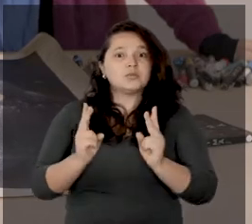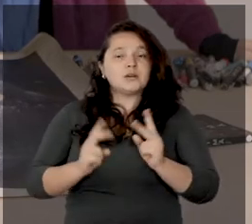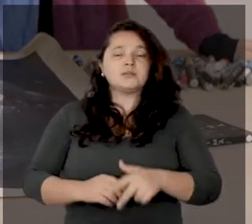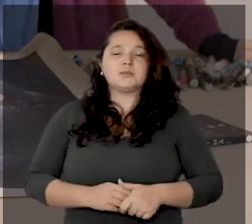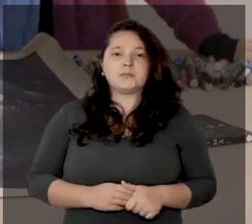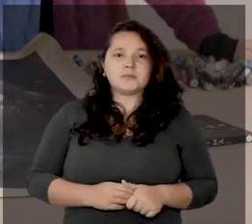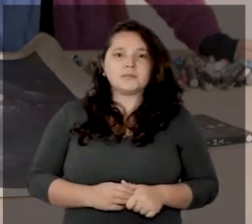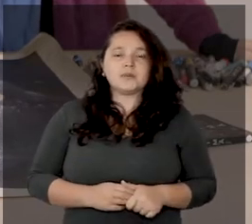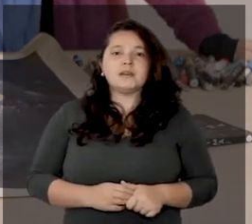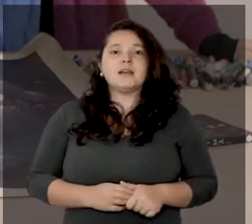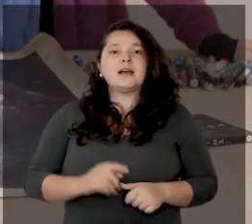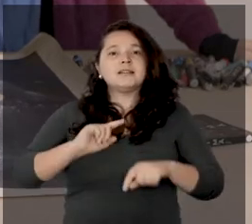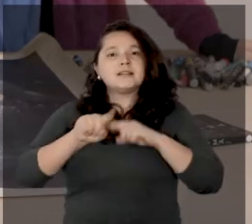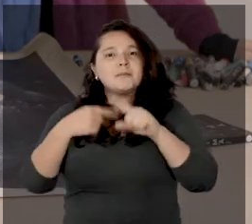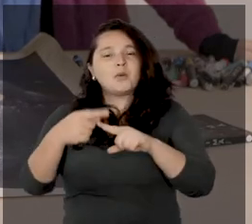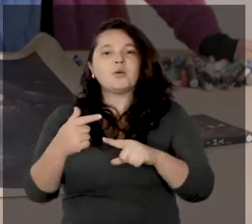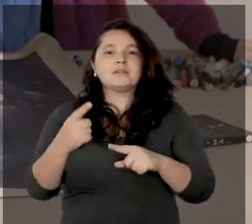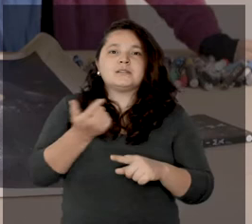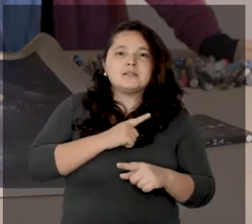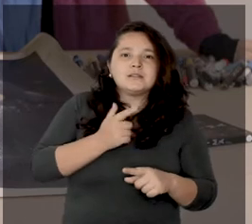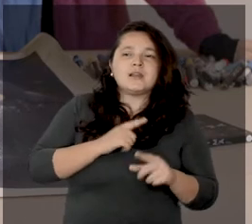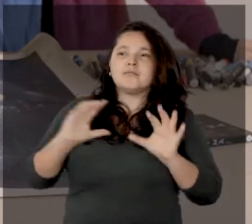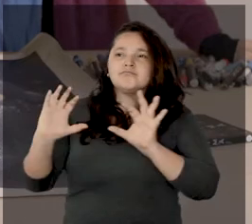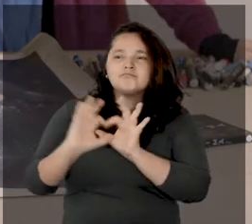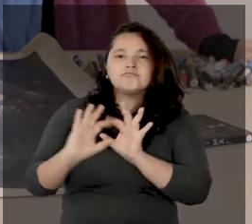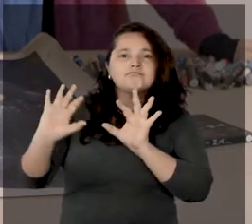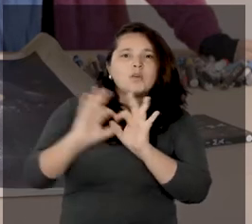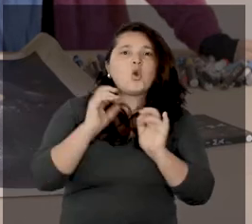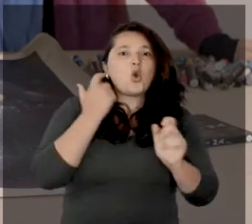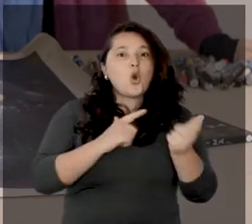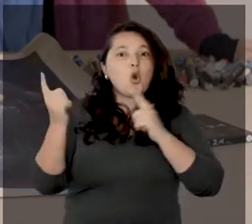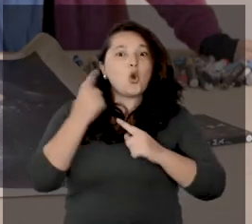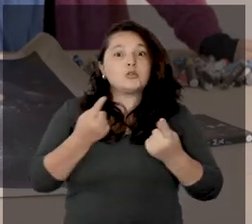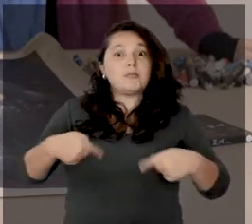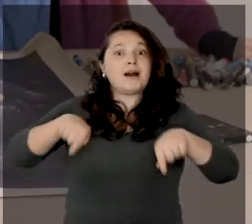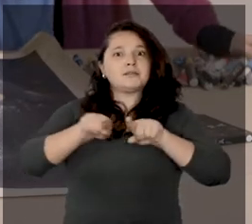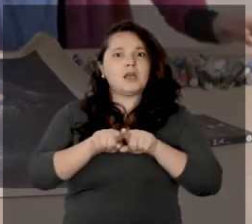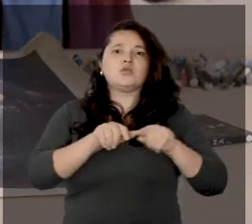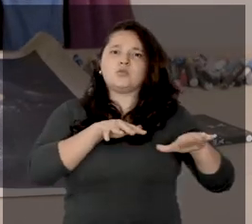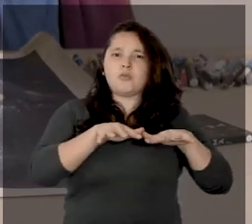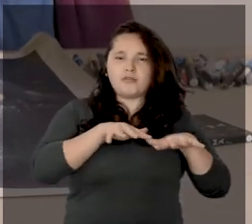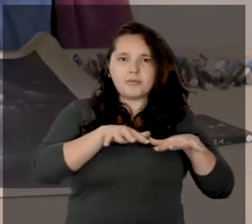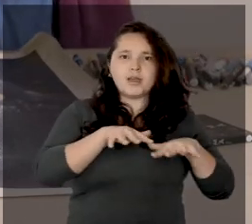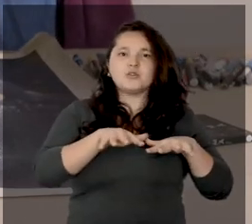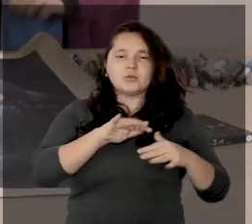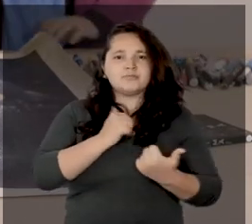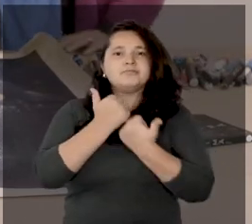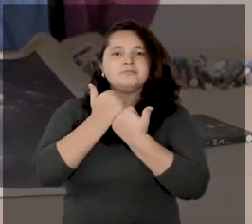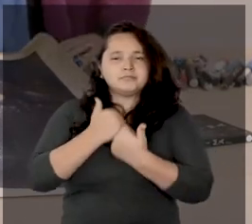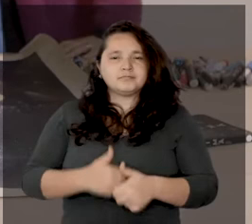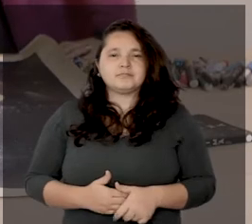se encontra com, né, vários parceiros do nosso movimento, né, e aí a gente tem